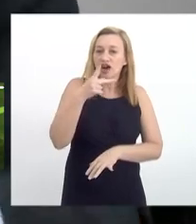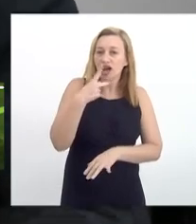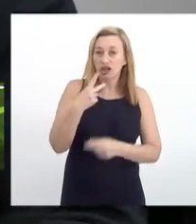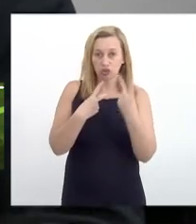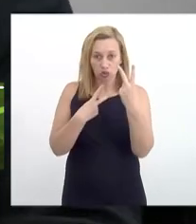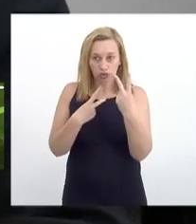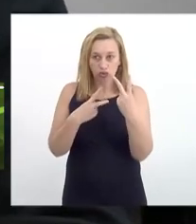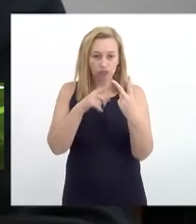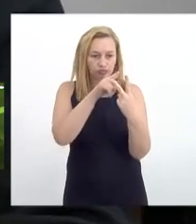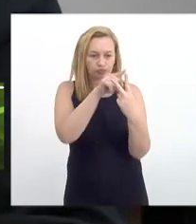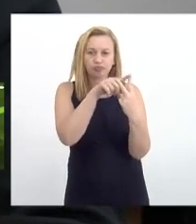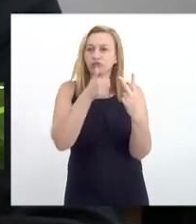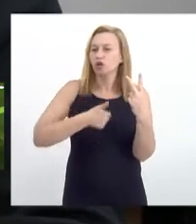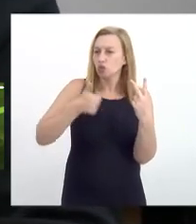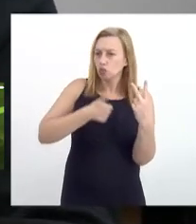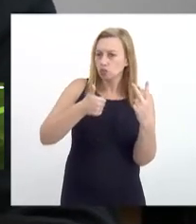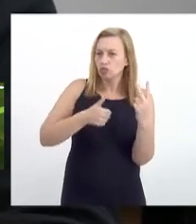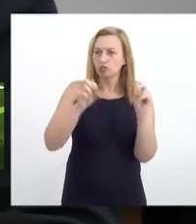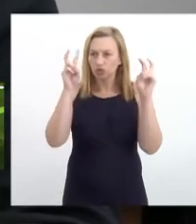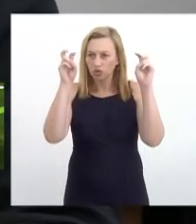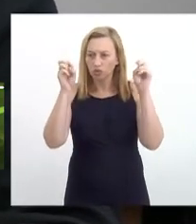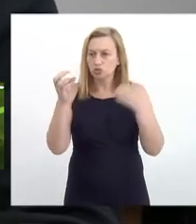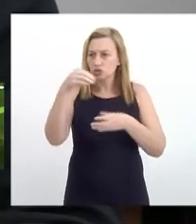nós vivemos uma situação no Estado,